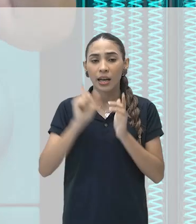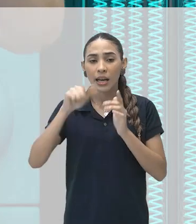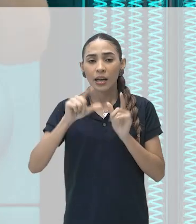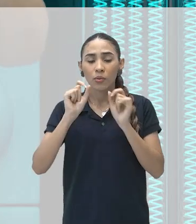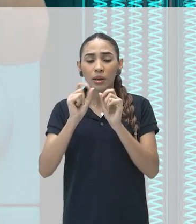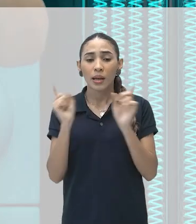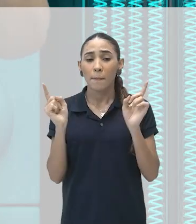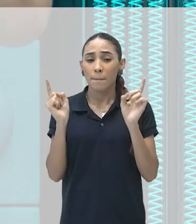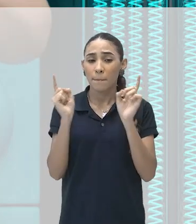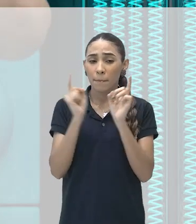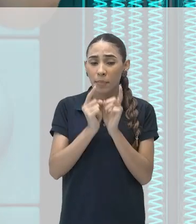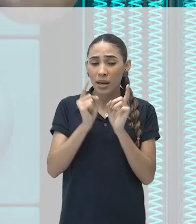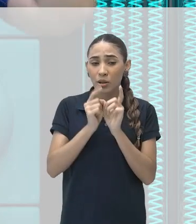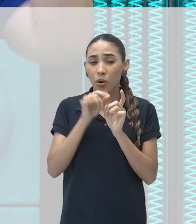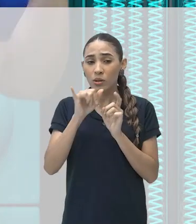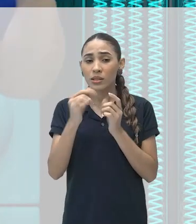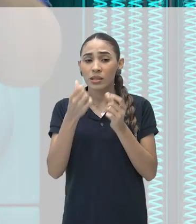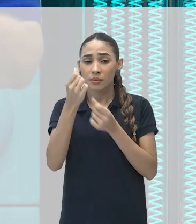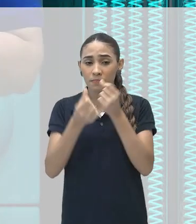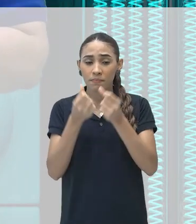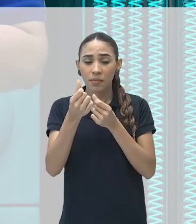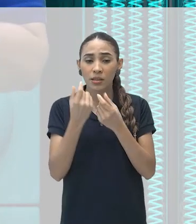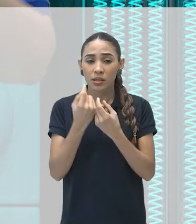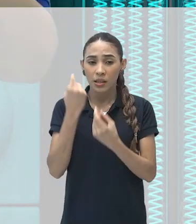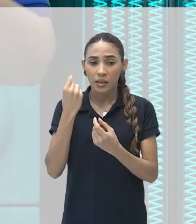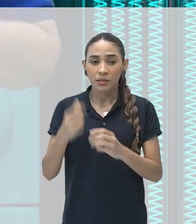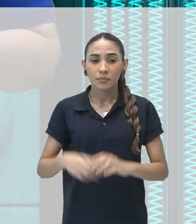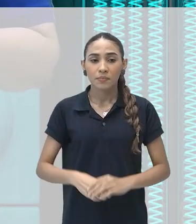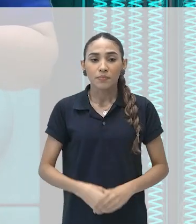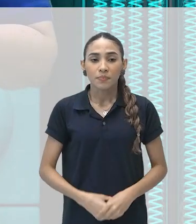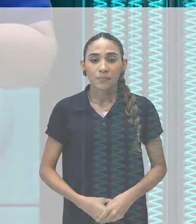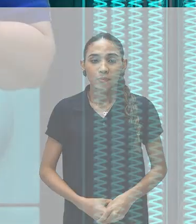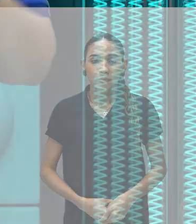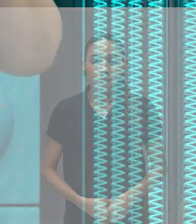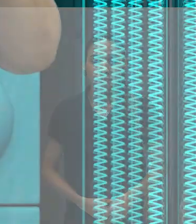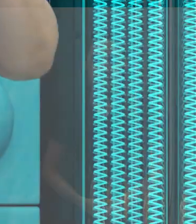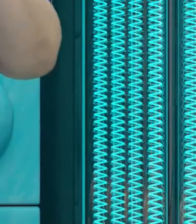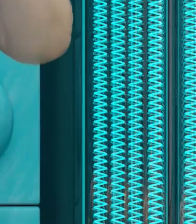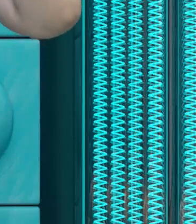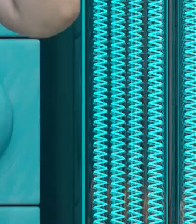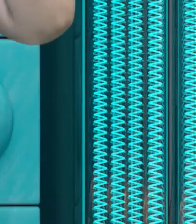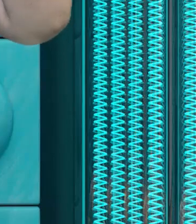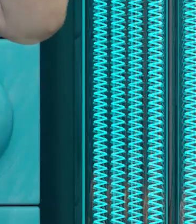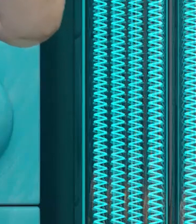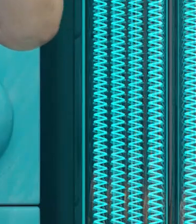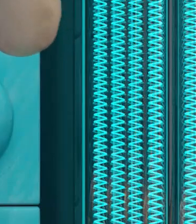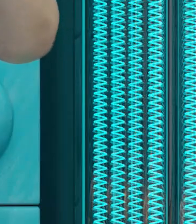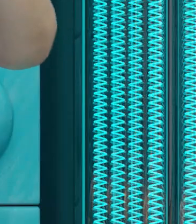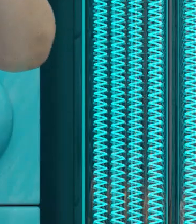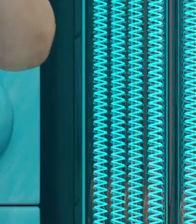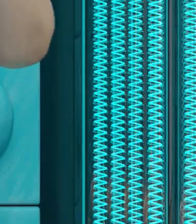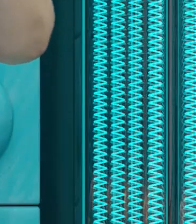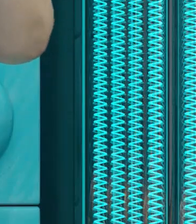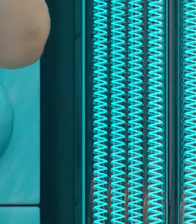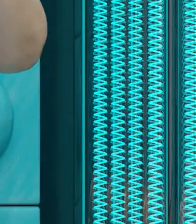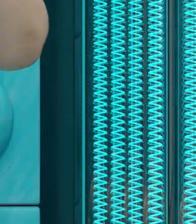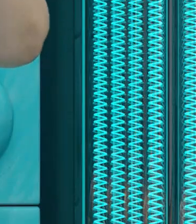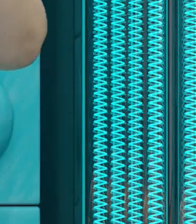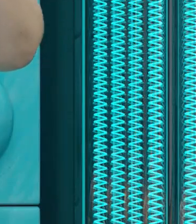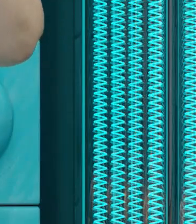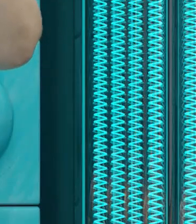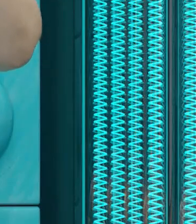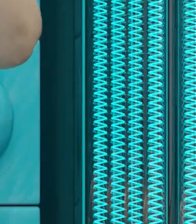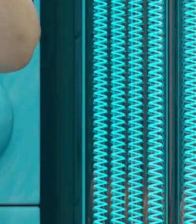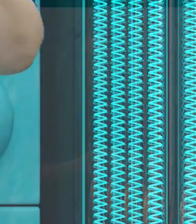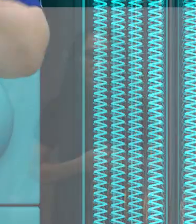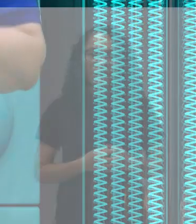era menor do que o do semestre anterior. Olha que interessante. Então, quando se coletou esse dado